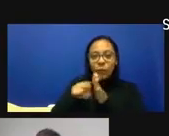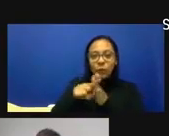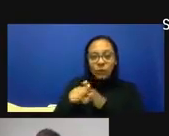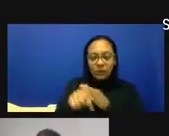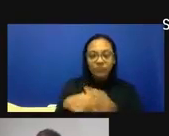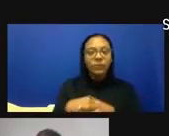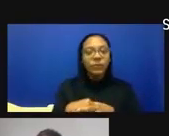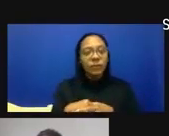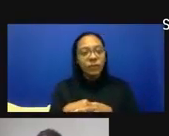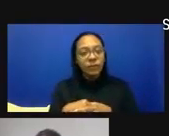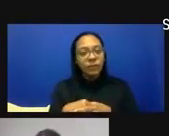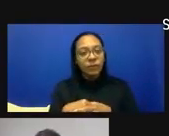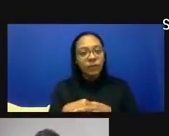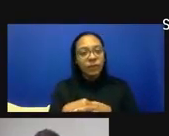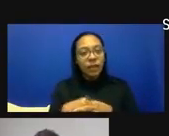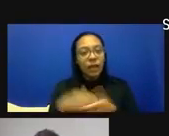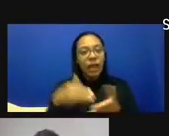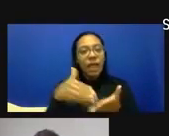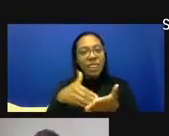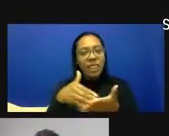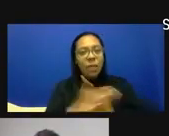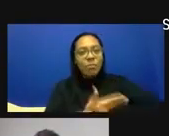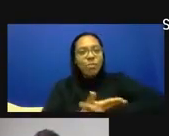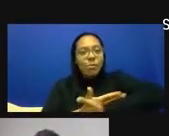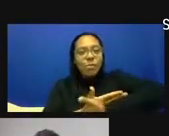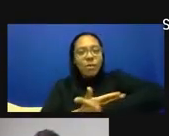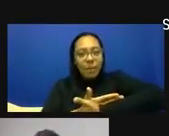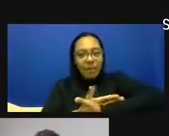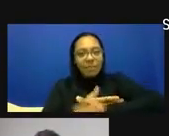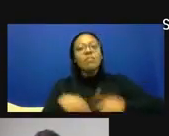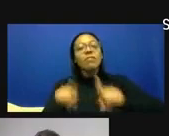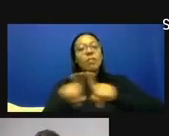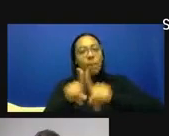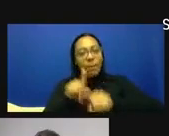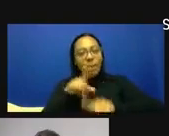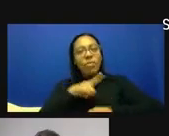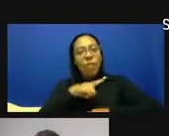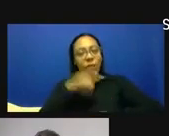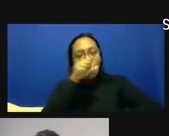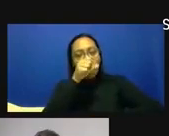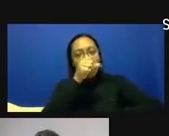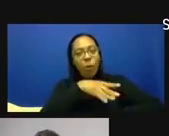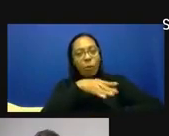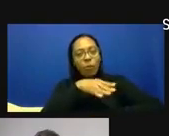Mas muitas vezes bebês são abusados. E aí a gente